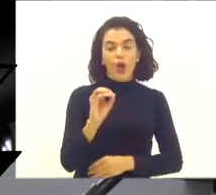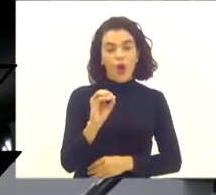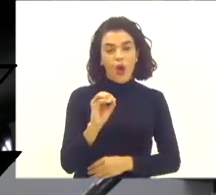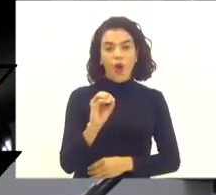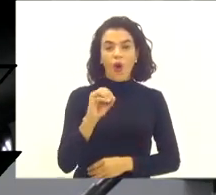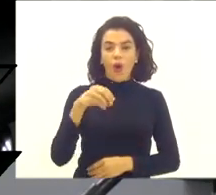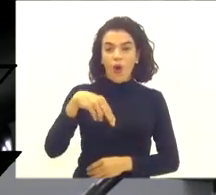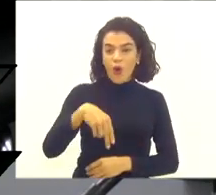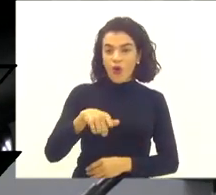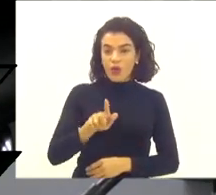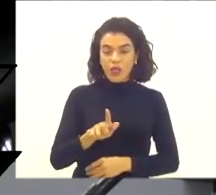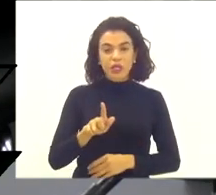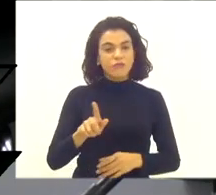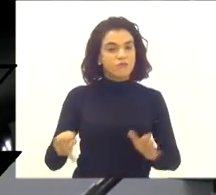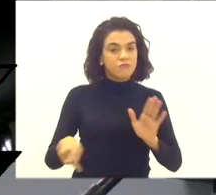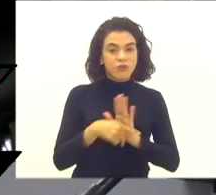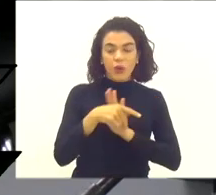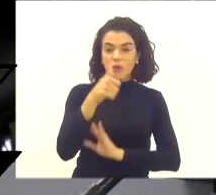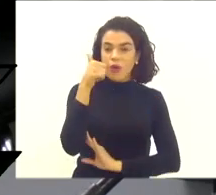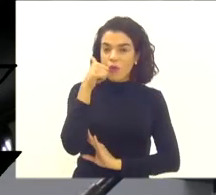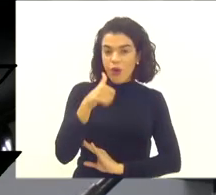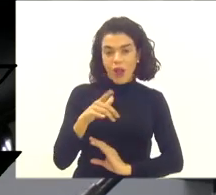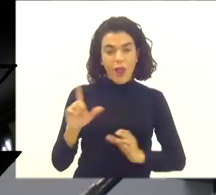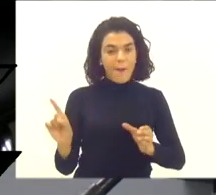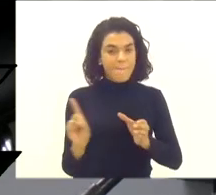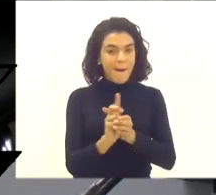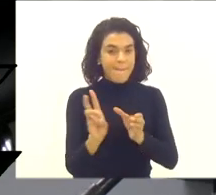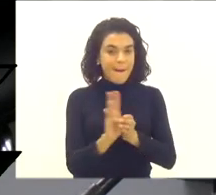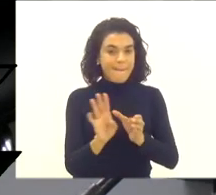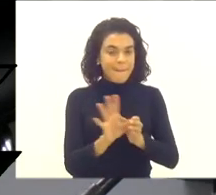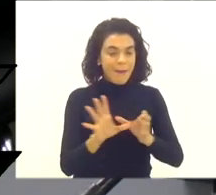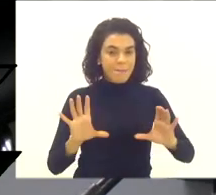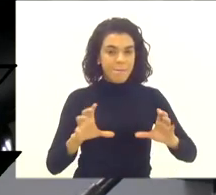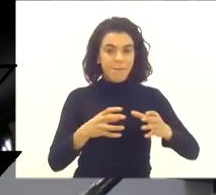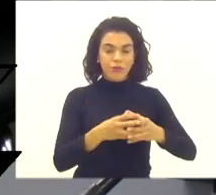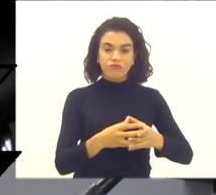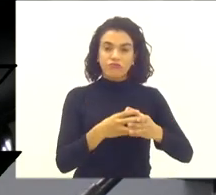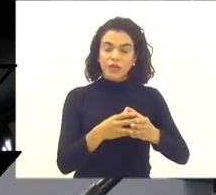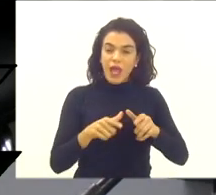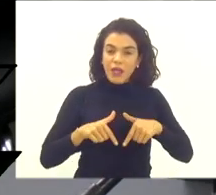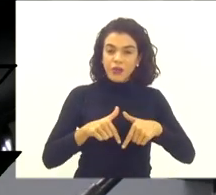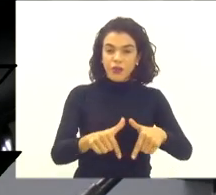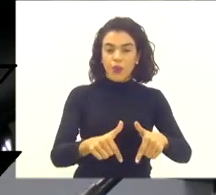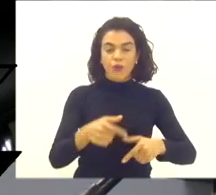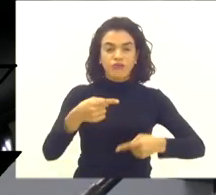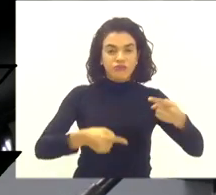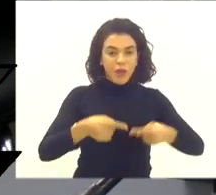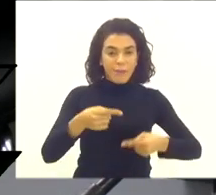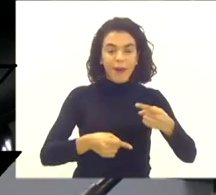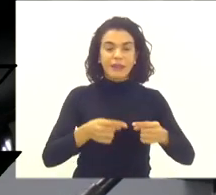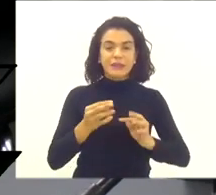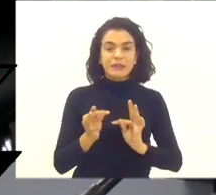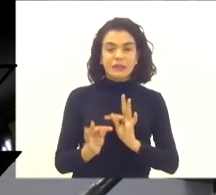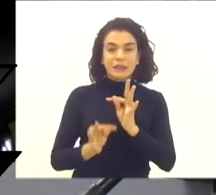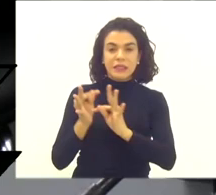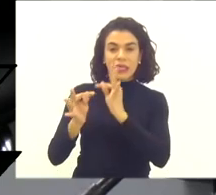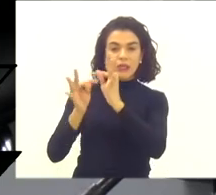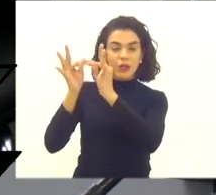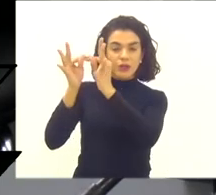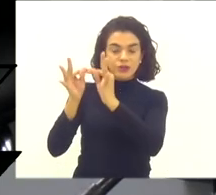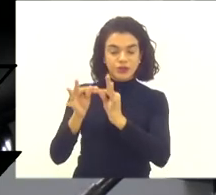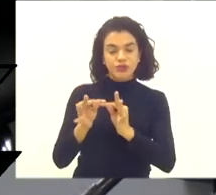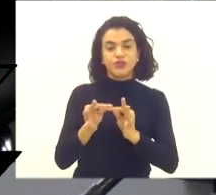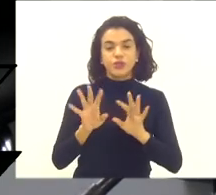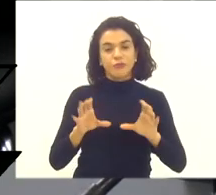por mulheres exclusivamente que há quase 10 anos atua no debate de tecnologia numa perspectiva